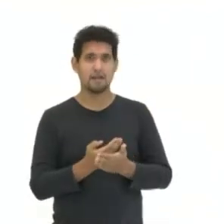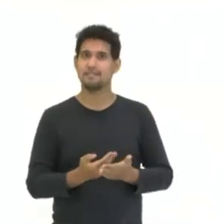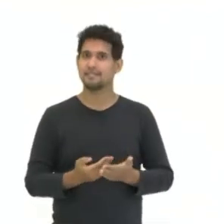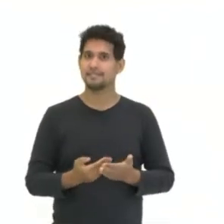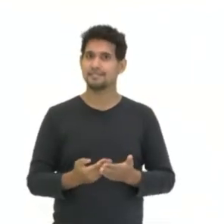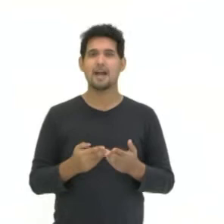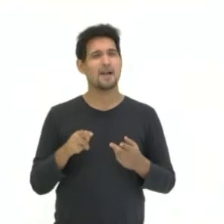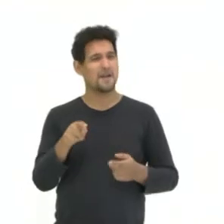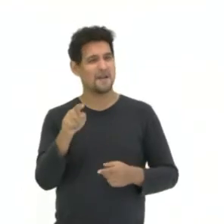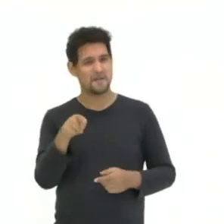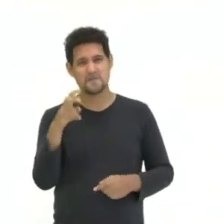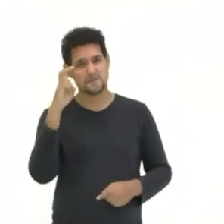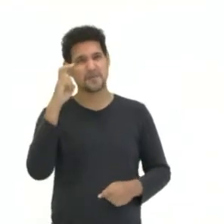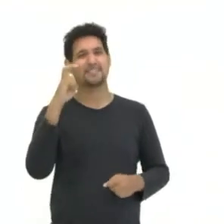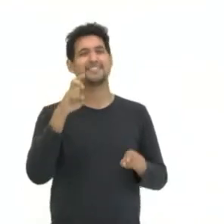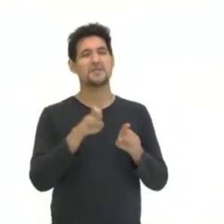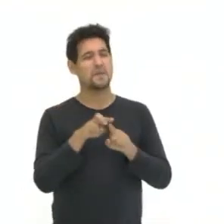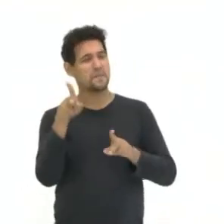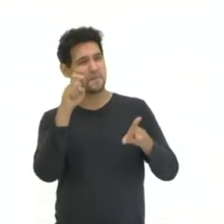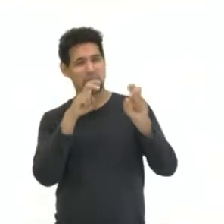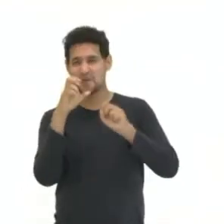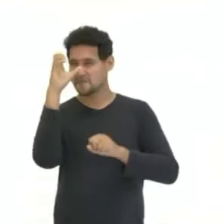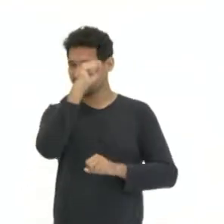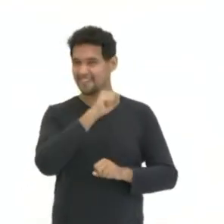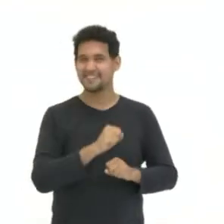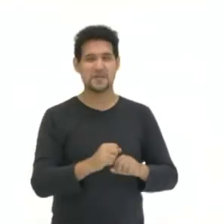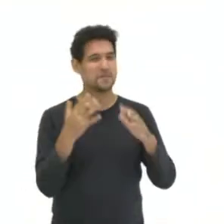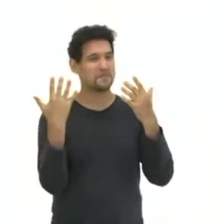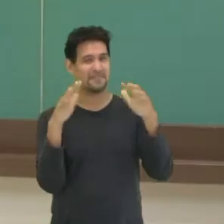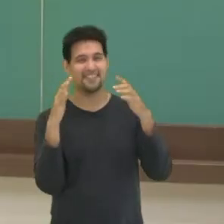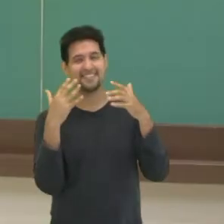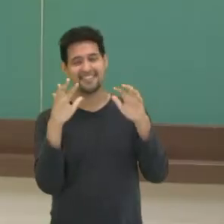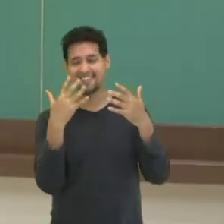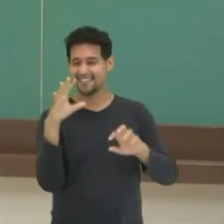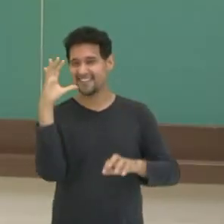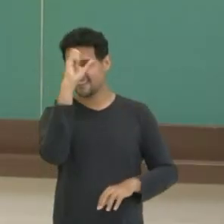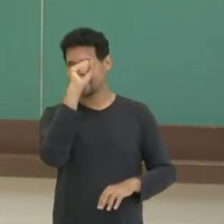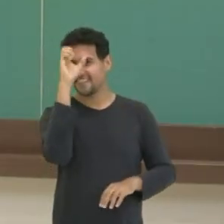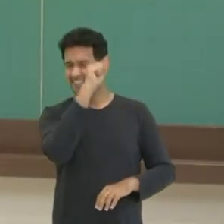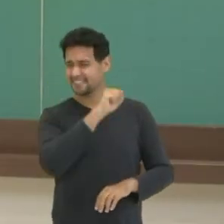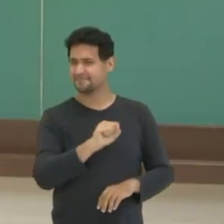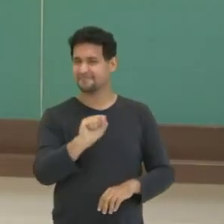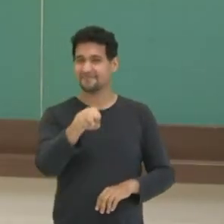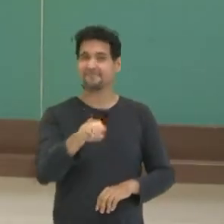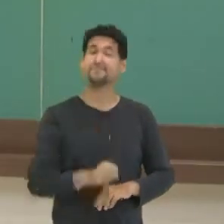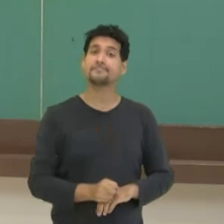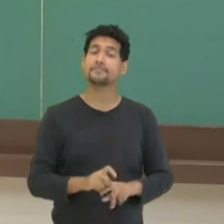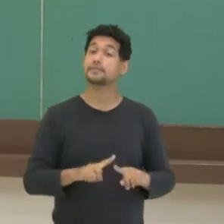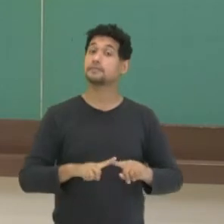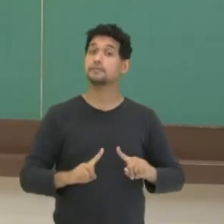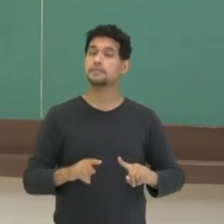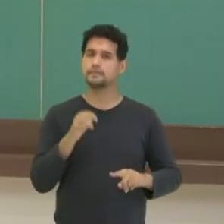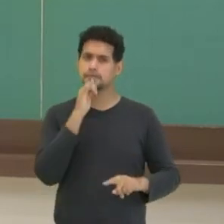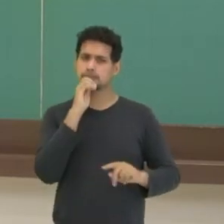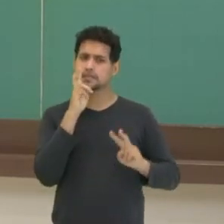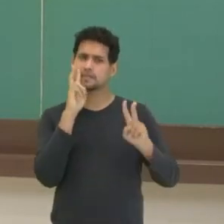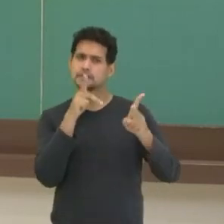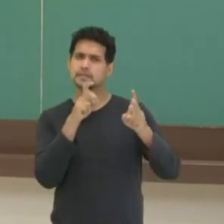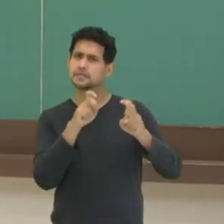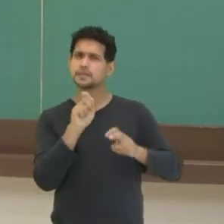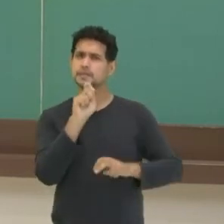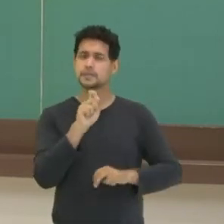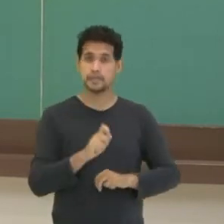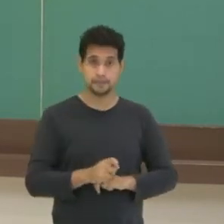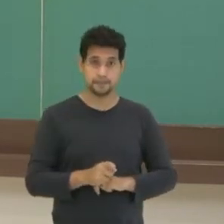muito antenado, meu. Você está de parabéns, parabéns mesmo. Então observe aqui comigo,